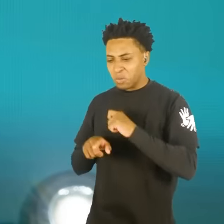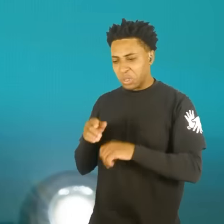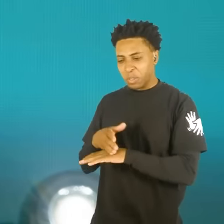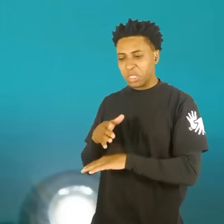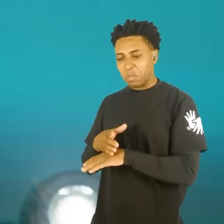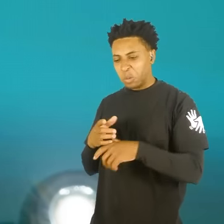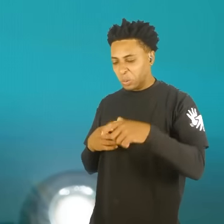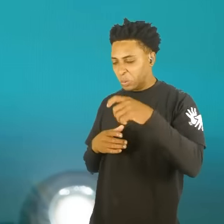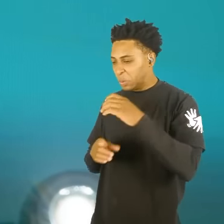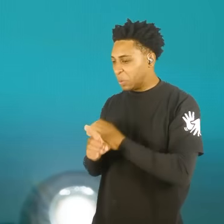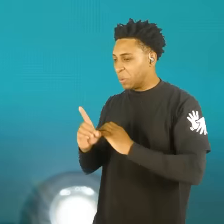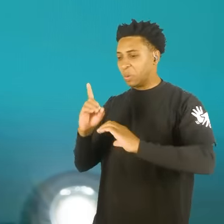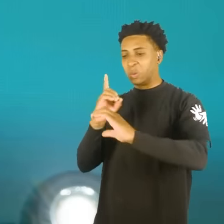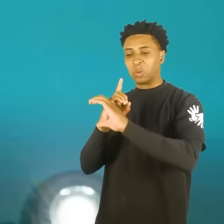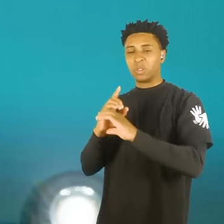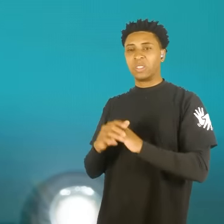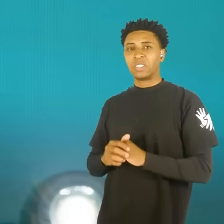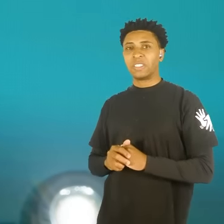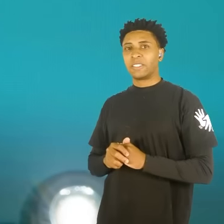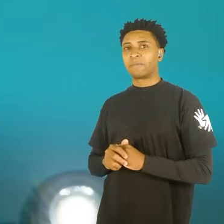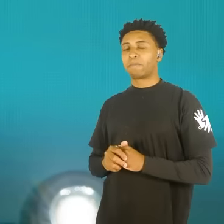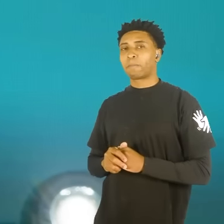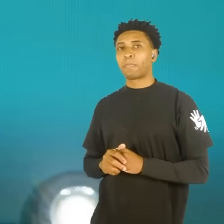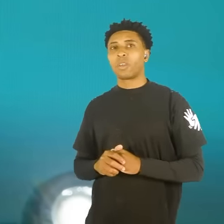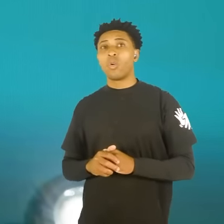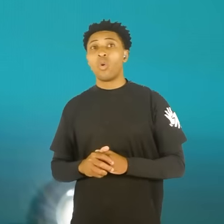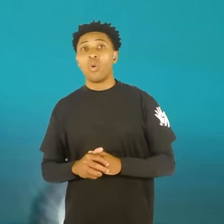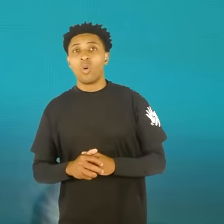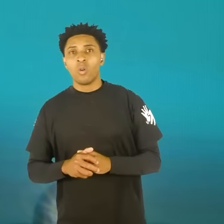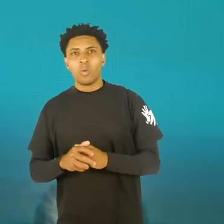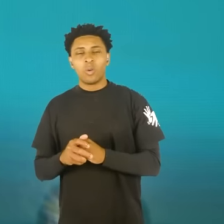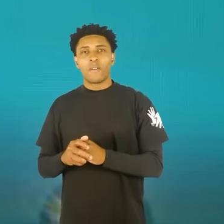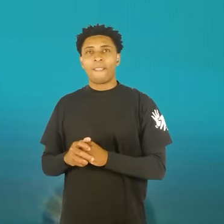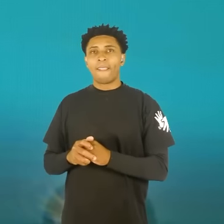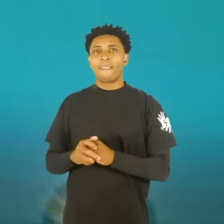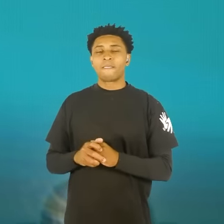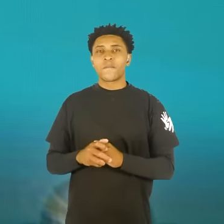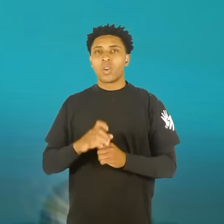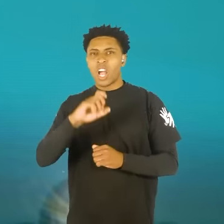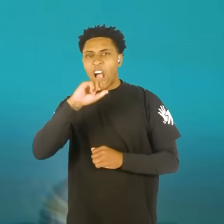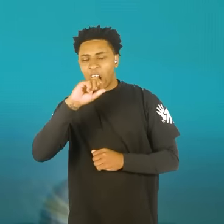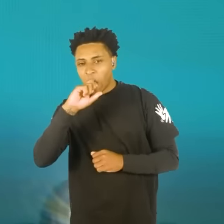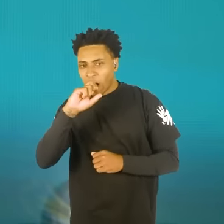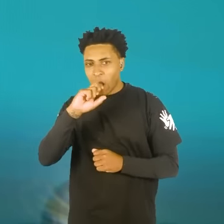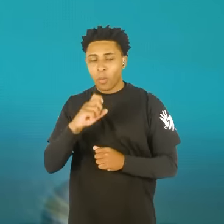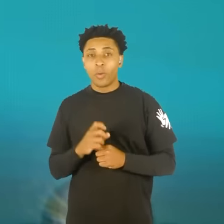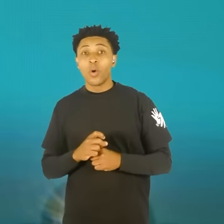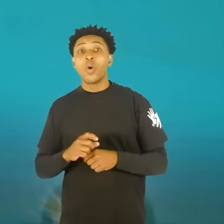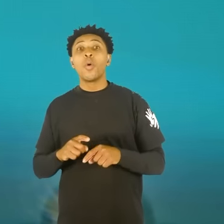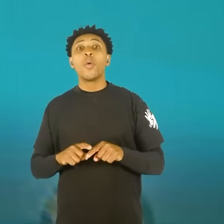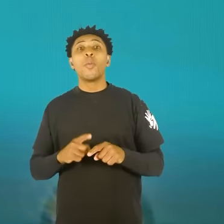O primeiro ódio que levou alguém a matar o outro não foi por causa de iPhone 15. Foi porque